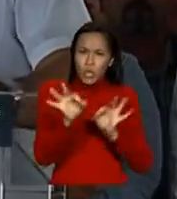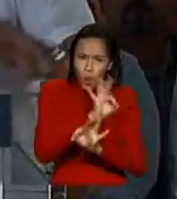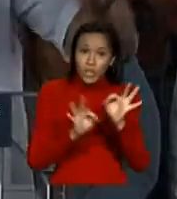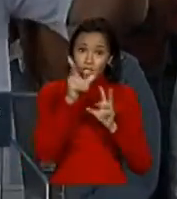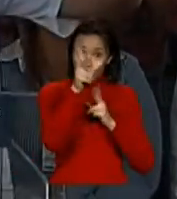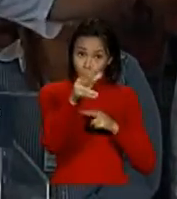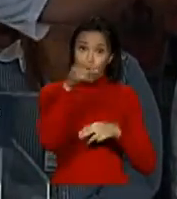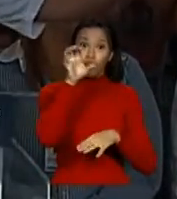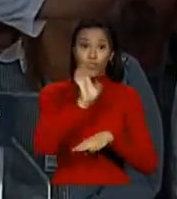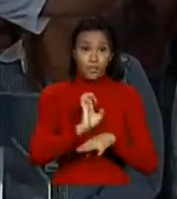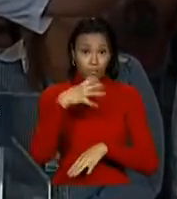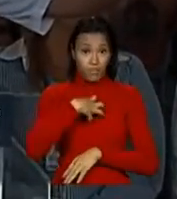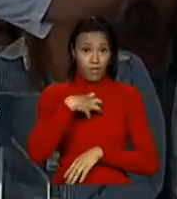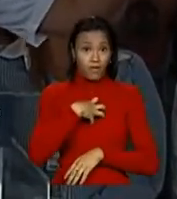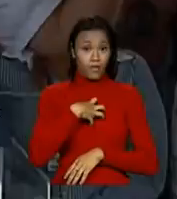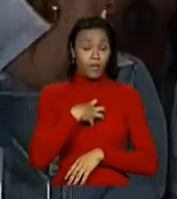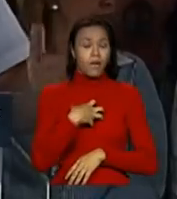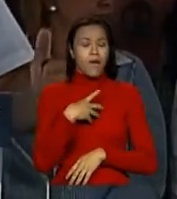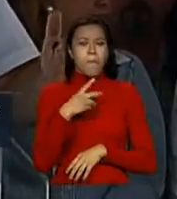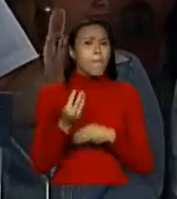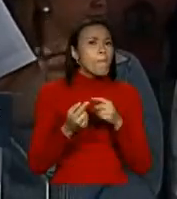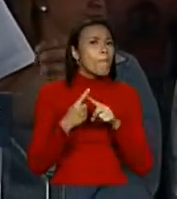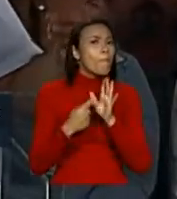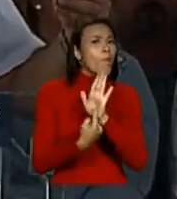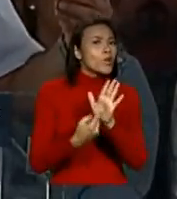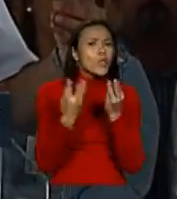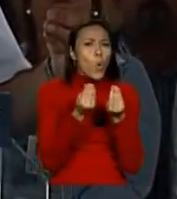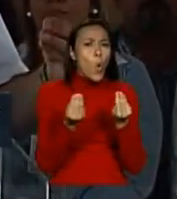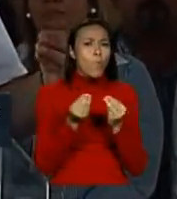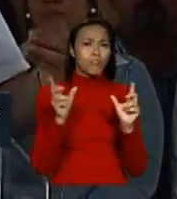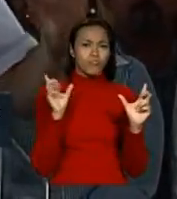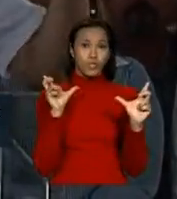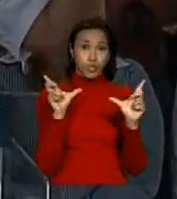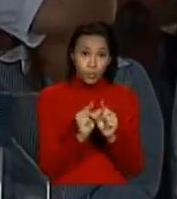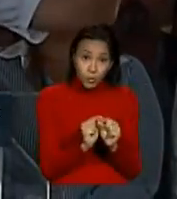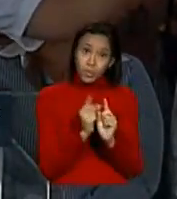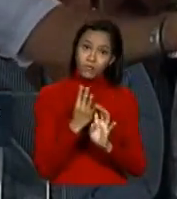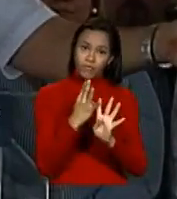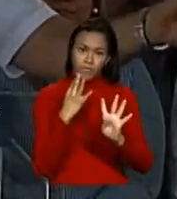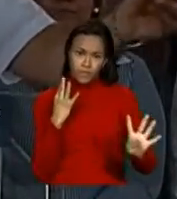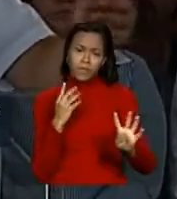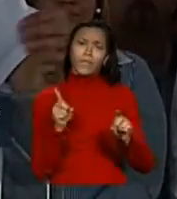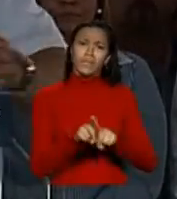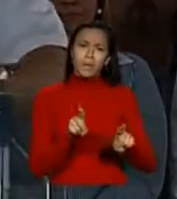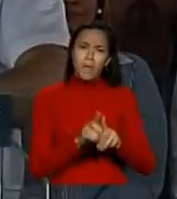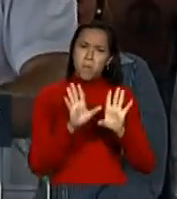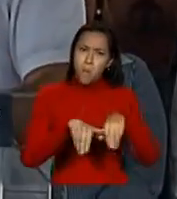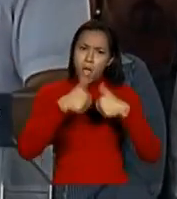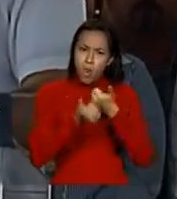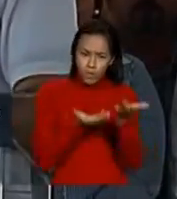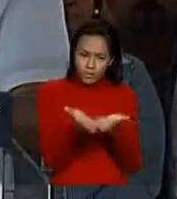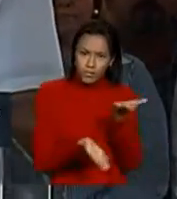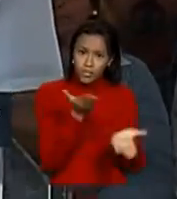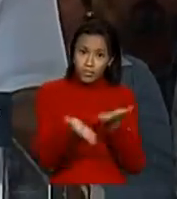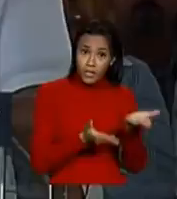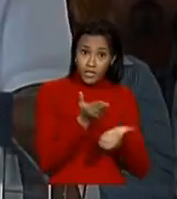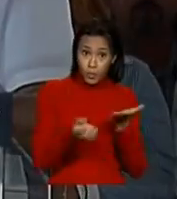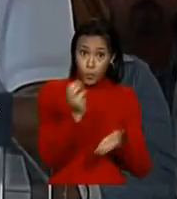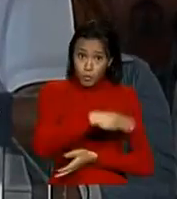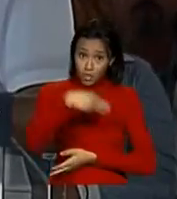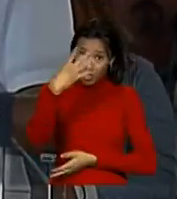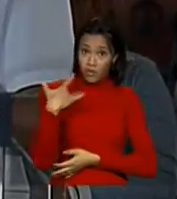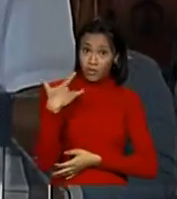Bahia mostra como é que vai zerar a fila mostra que tem qualidade no atendimento o Ministério da